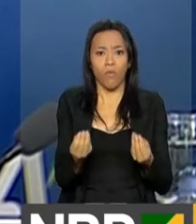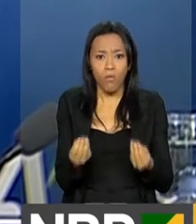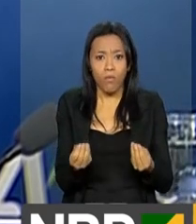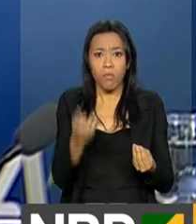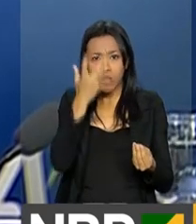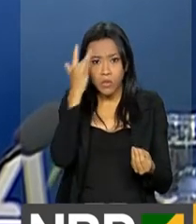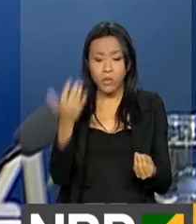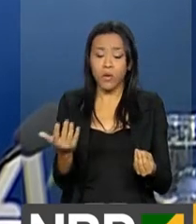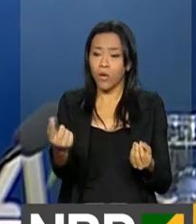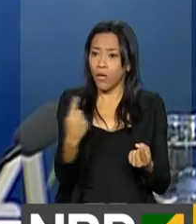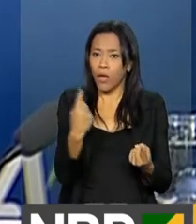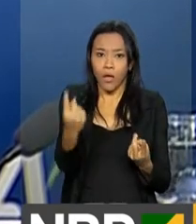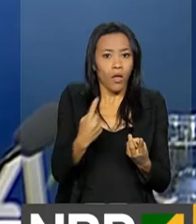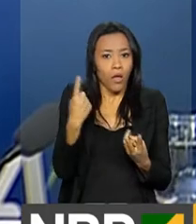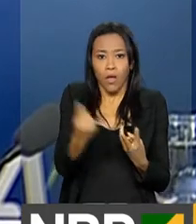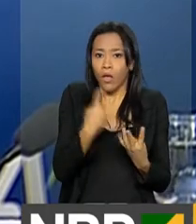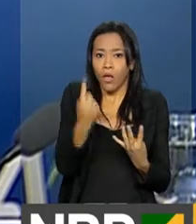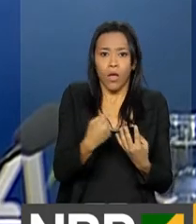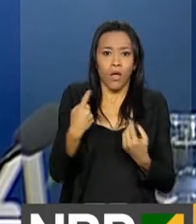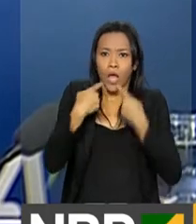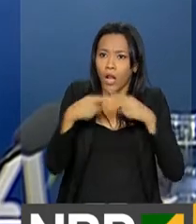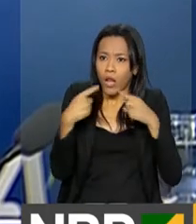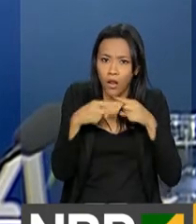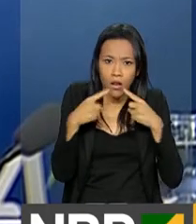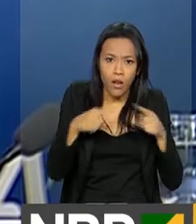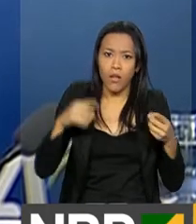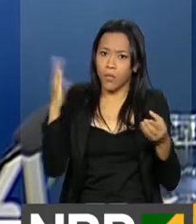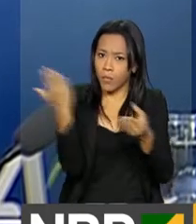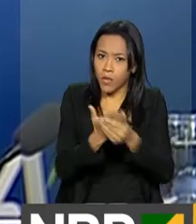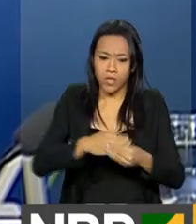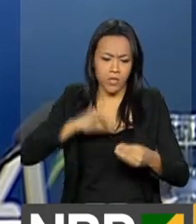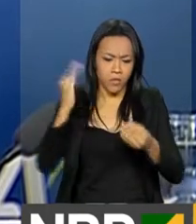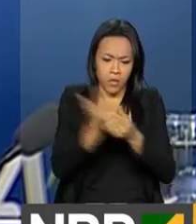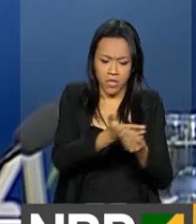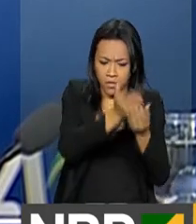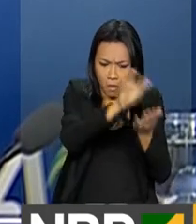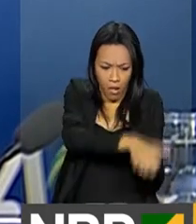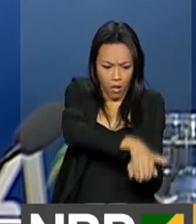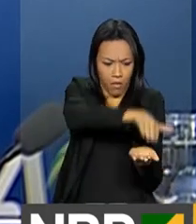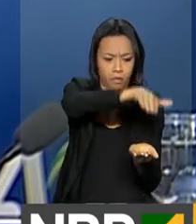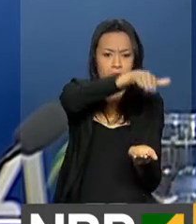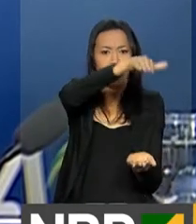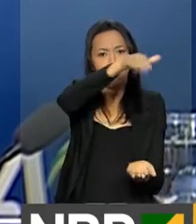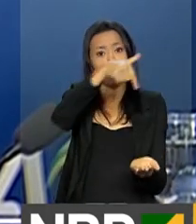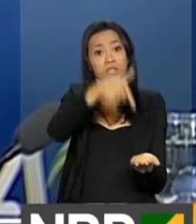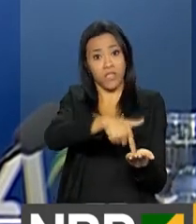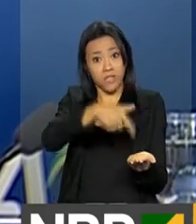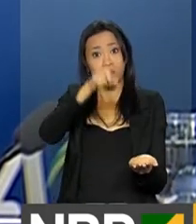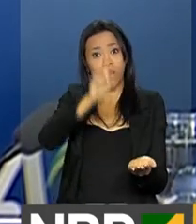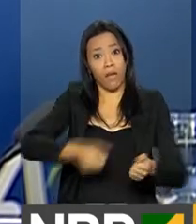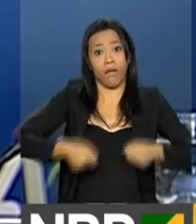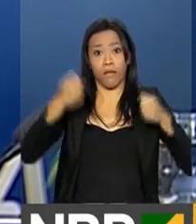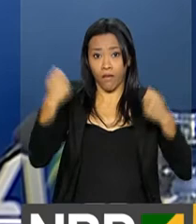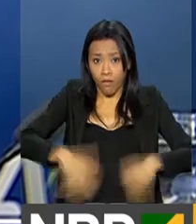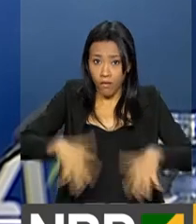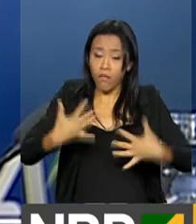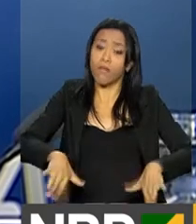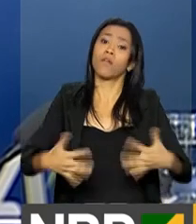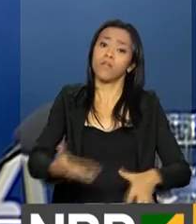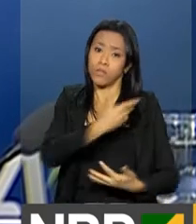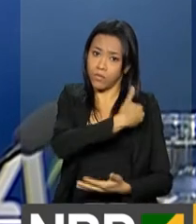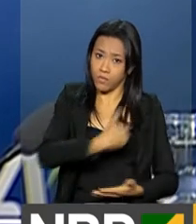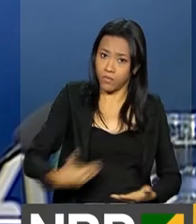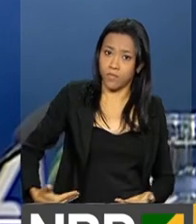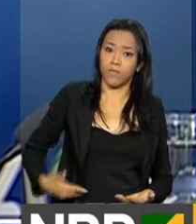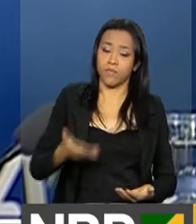gente litigando no judiciário, onerando o poder público, porque onera o poder judiciário, e onerando as partes.